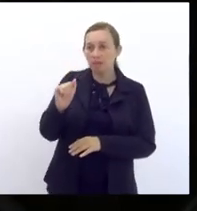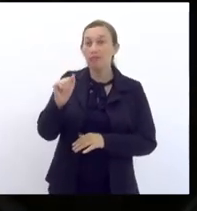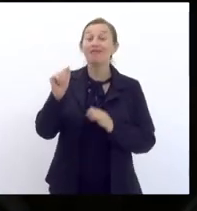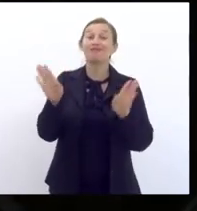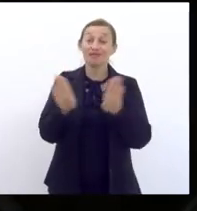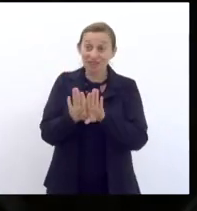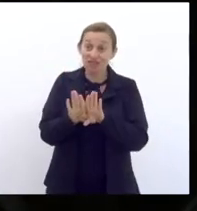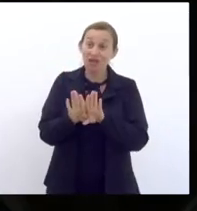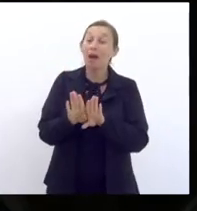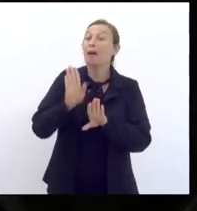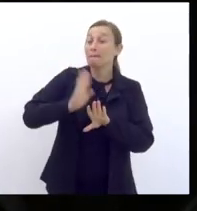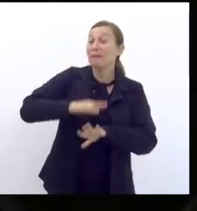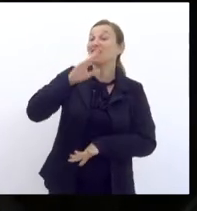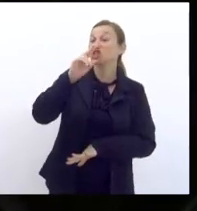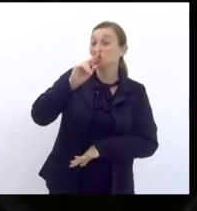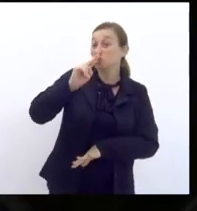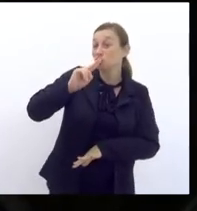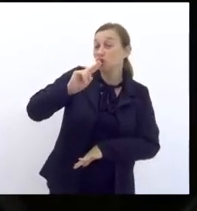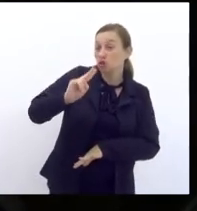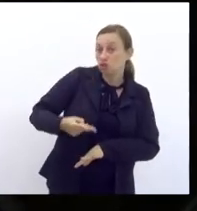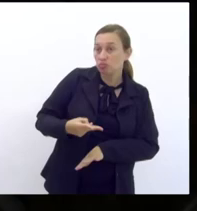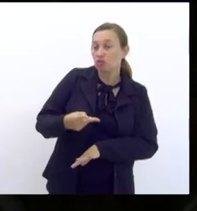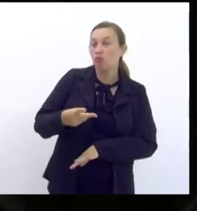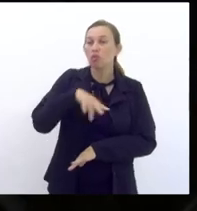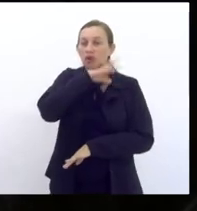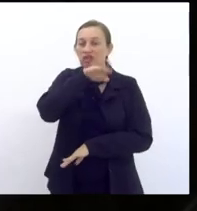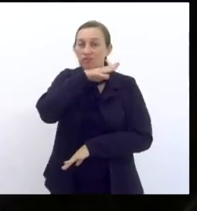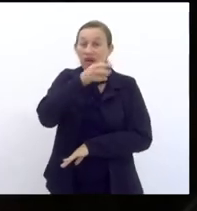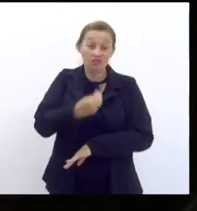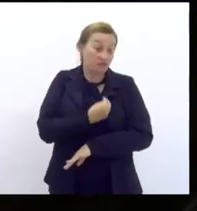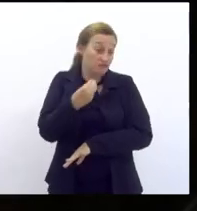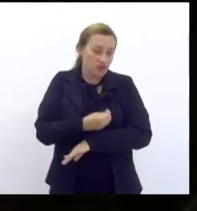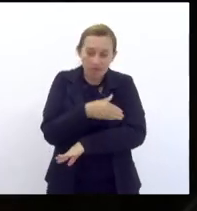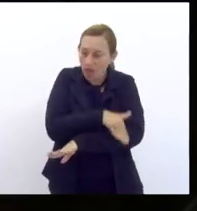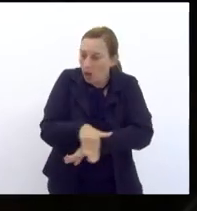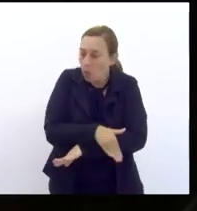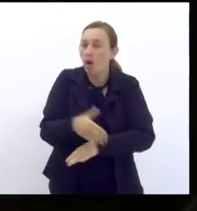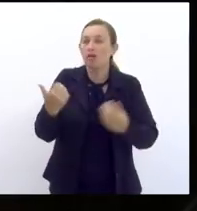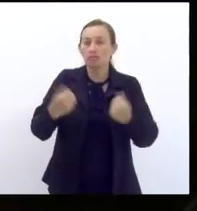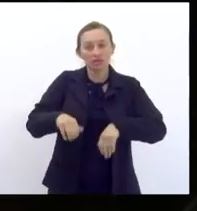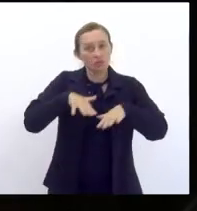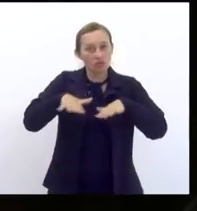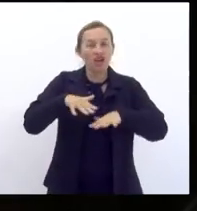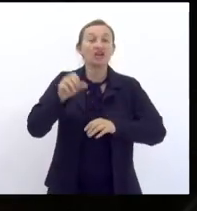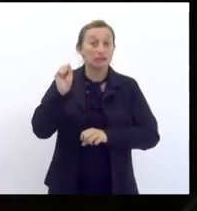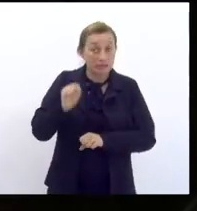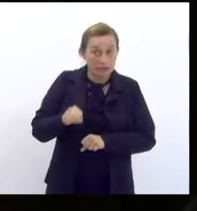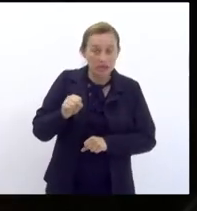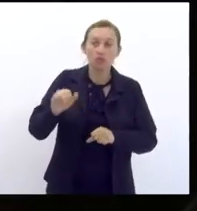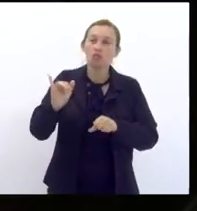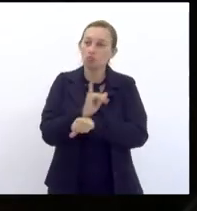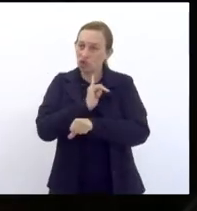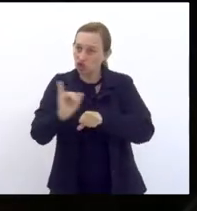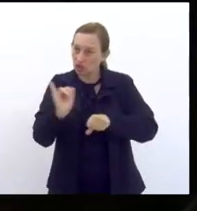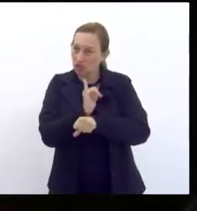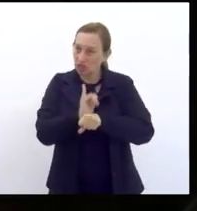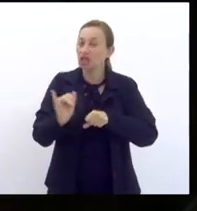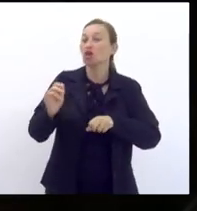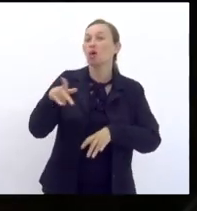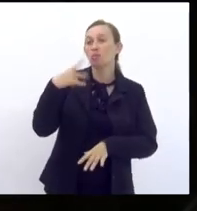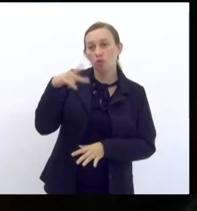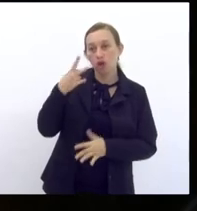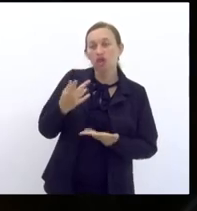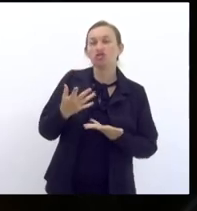e mais de 2.000 animais você é colocado na rua Então tem que haver uma mobilização tem que ver uma articulação política